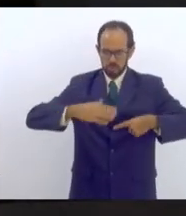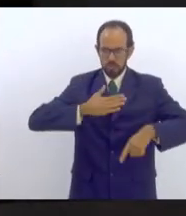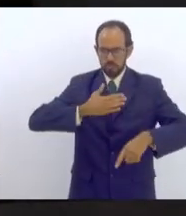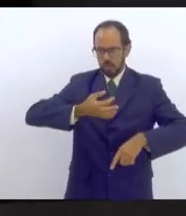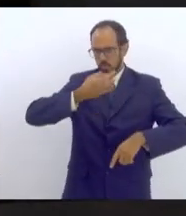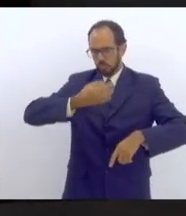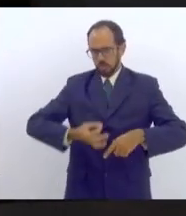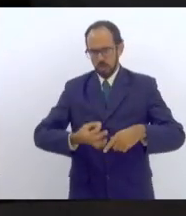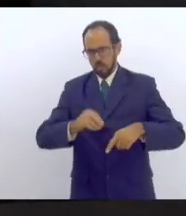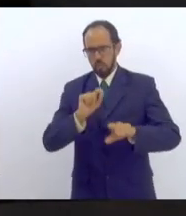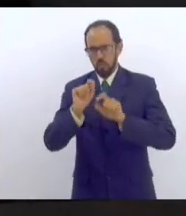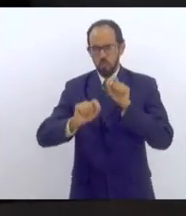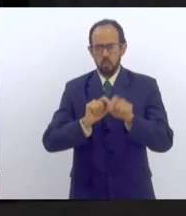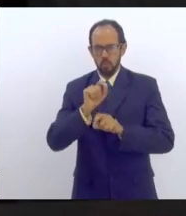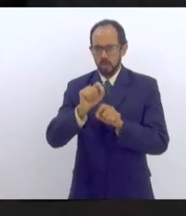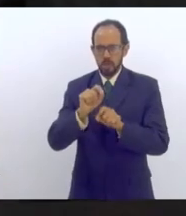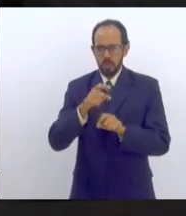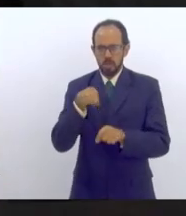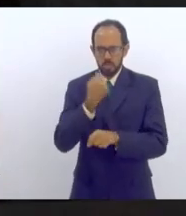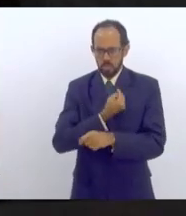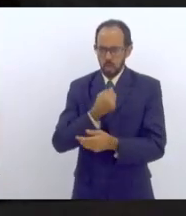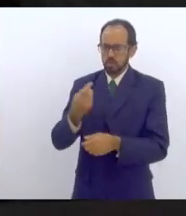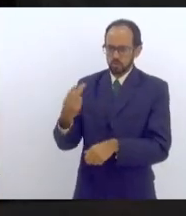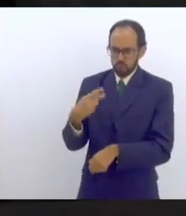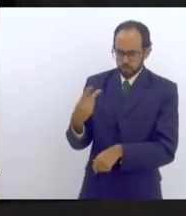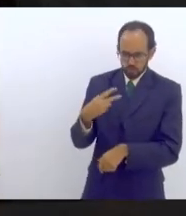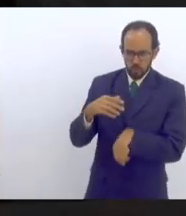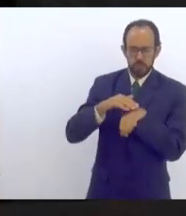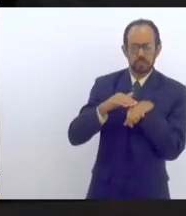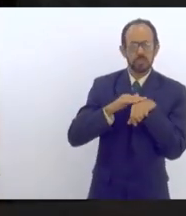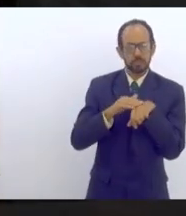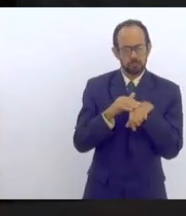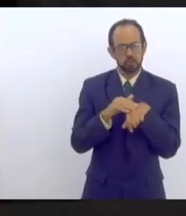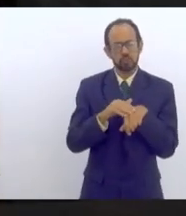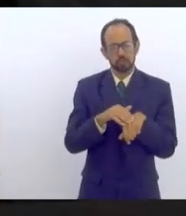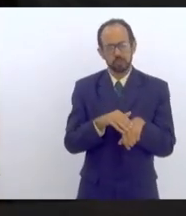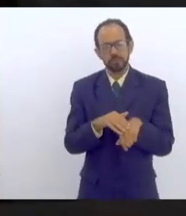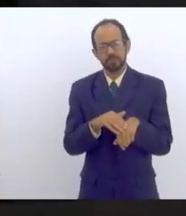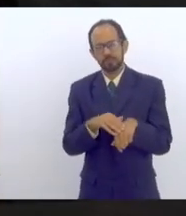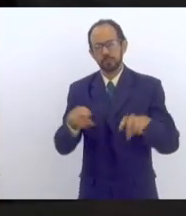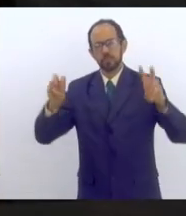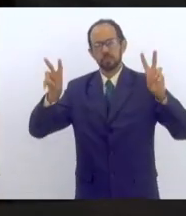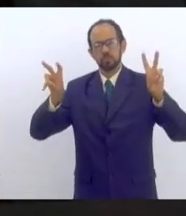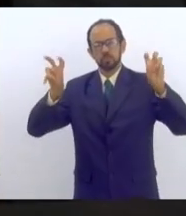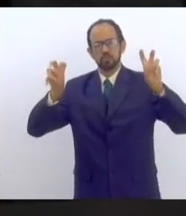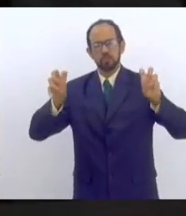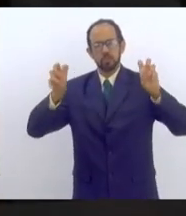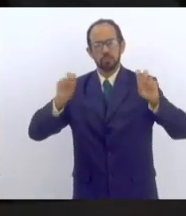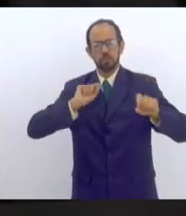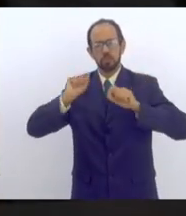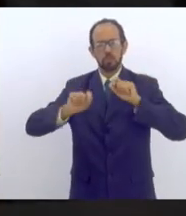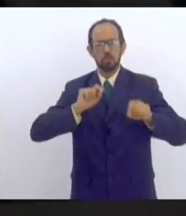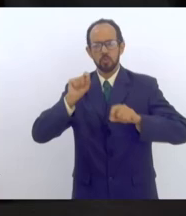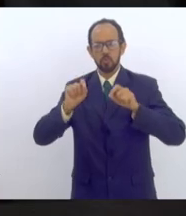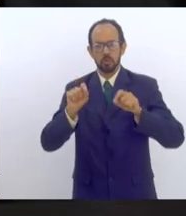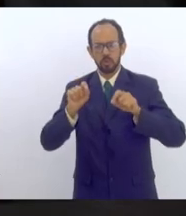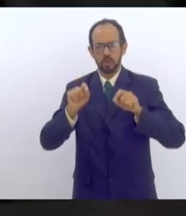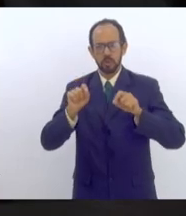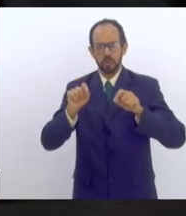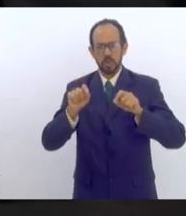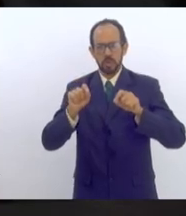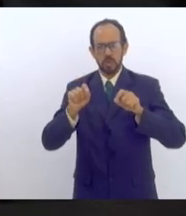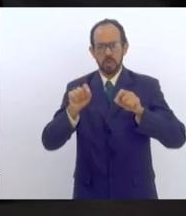hoje nós sabemos, também conversávamos, sobre a pecha que recai sobre todos